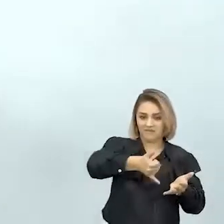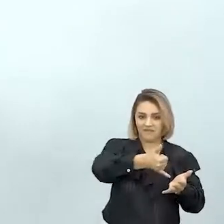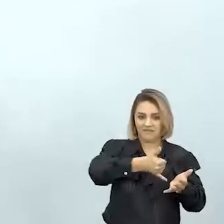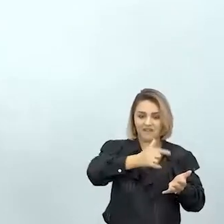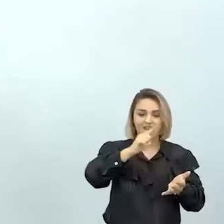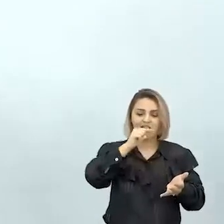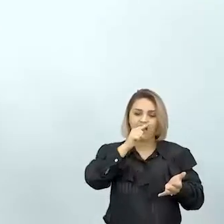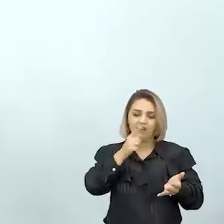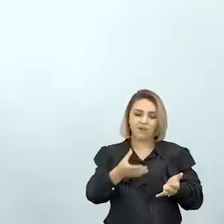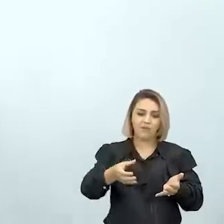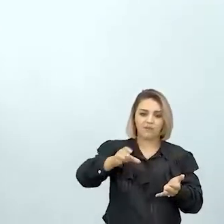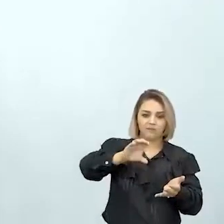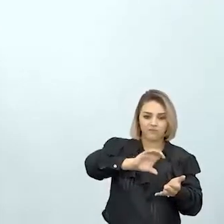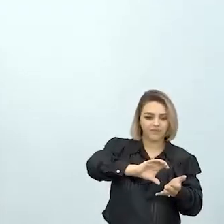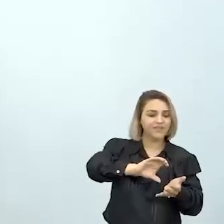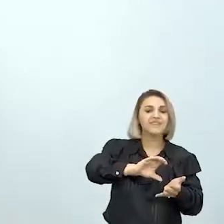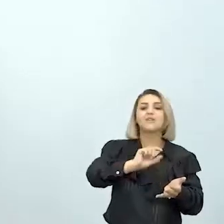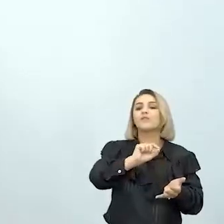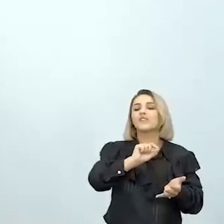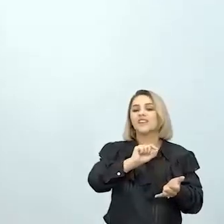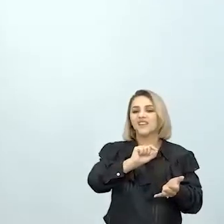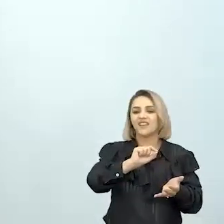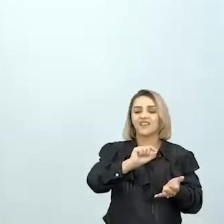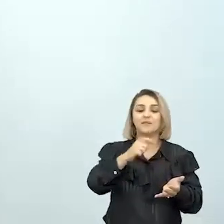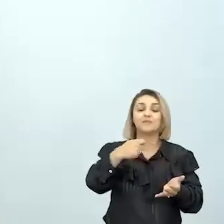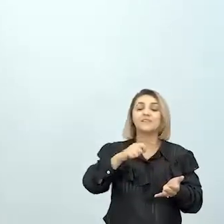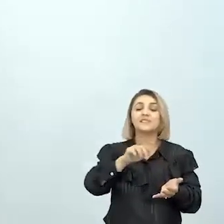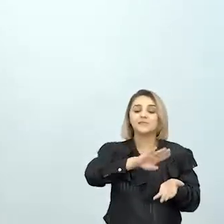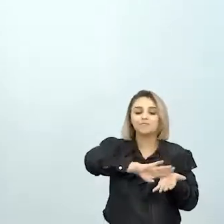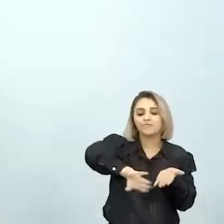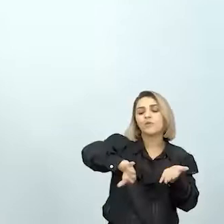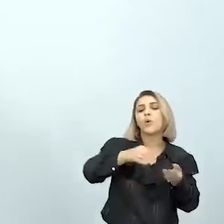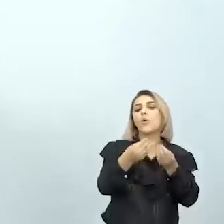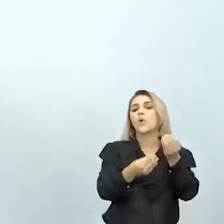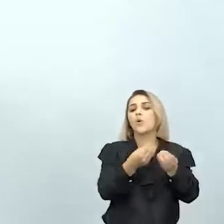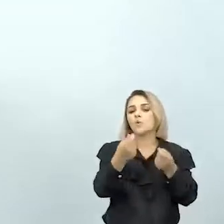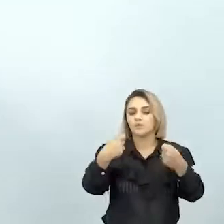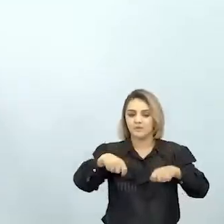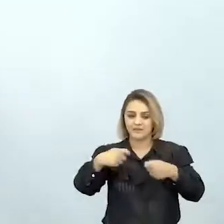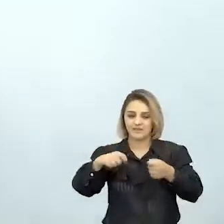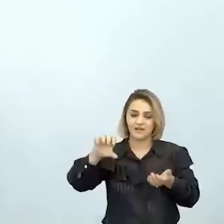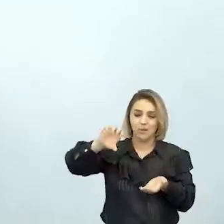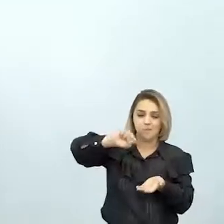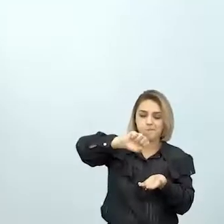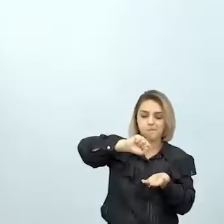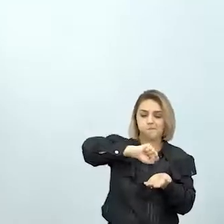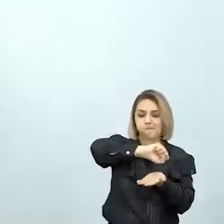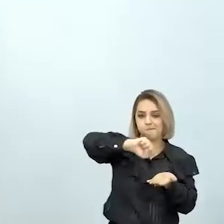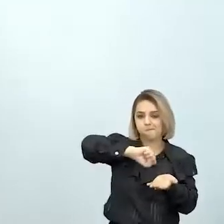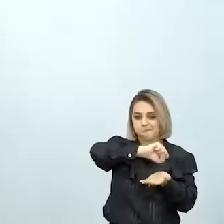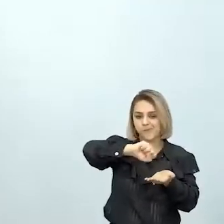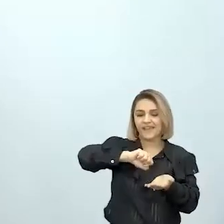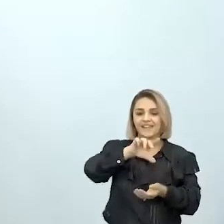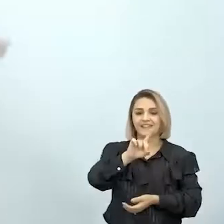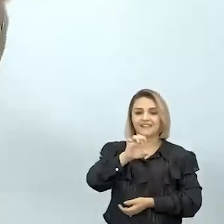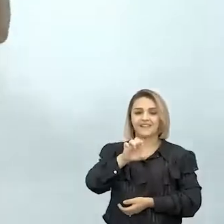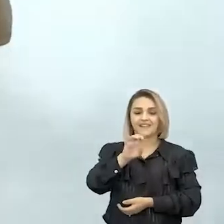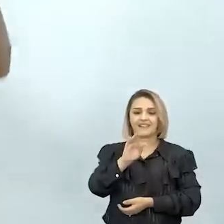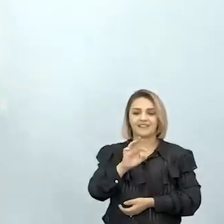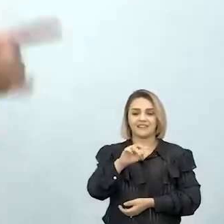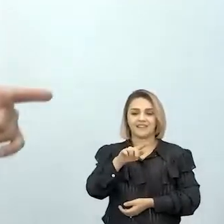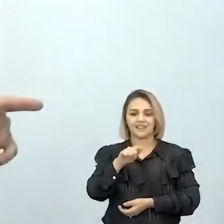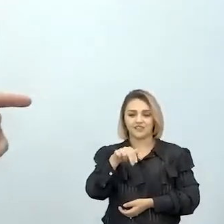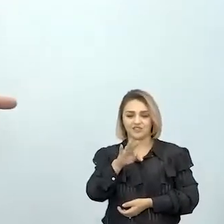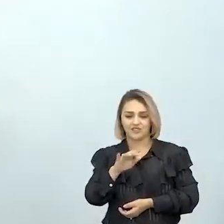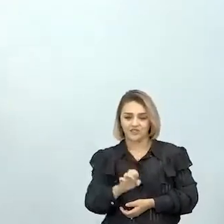vamos usar o que para isso? Um detergente. Detergentes são agentes químicos que possuem um caráter, né, que a gente chama de anfifílico. Tem um